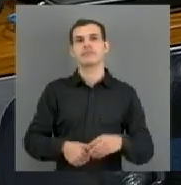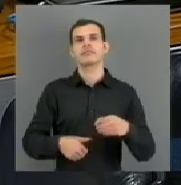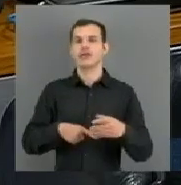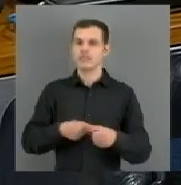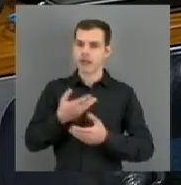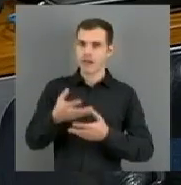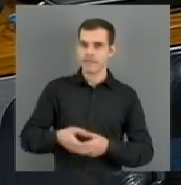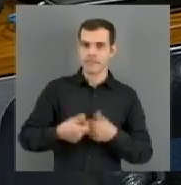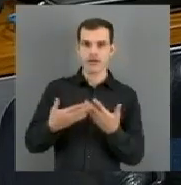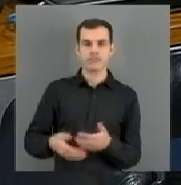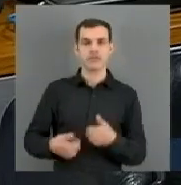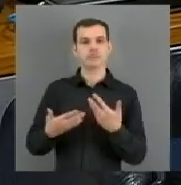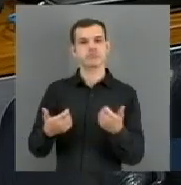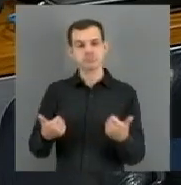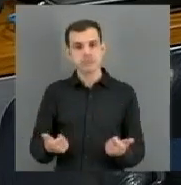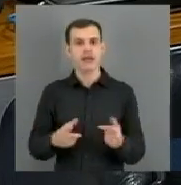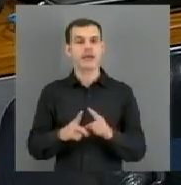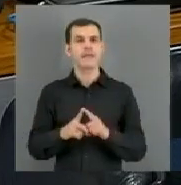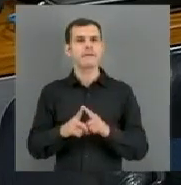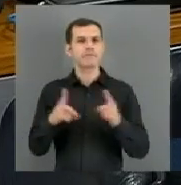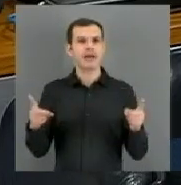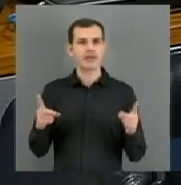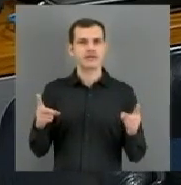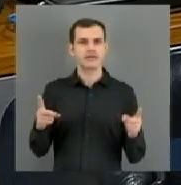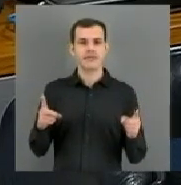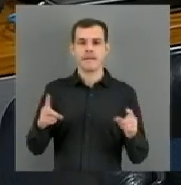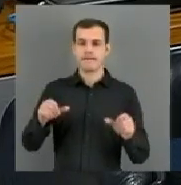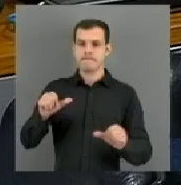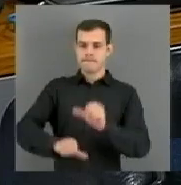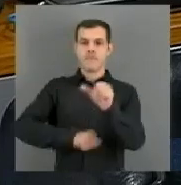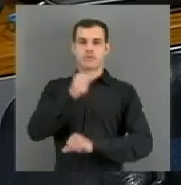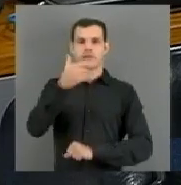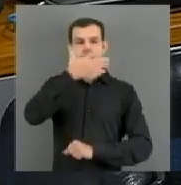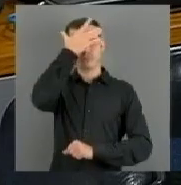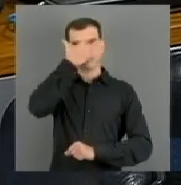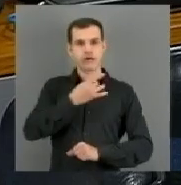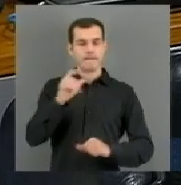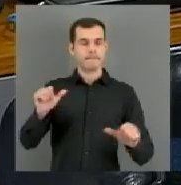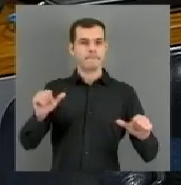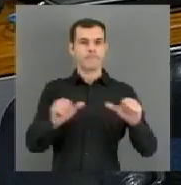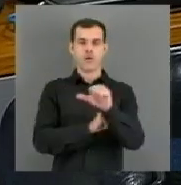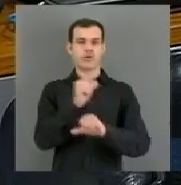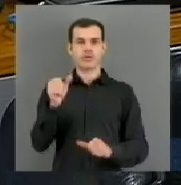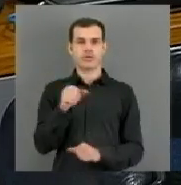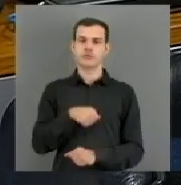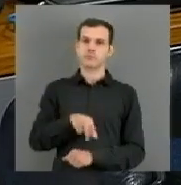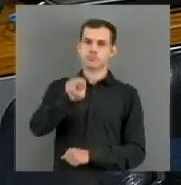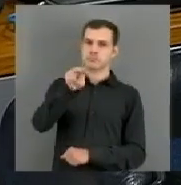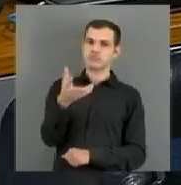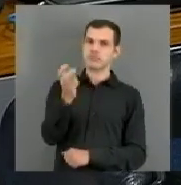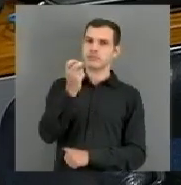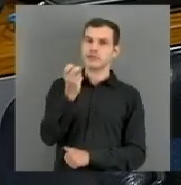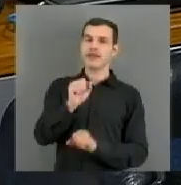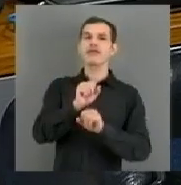desenvoltura, e muda completamente o semblante. Aqui ficou claro para mim. O seu